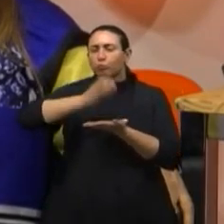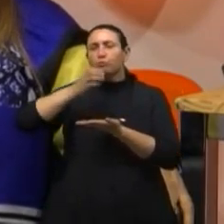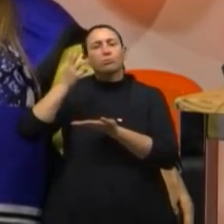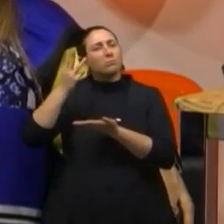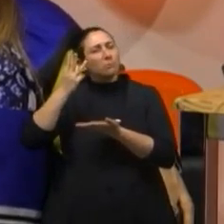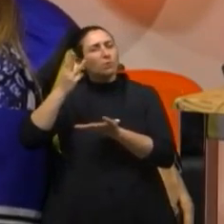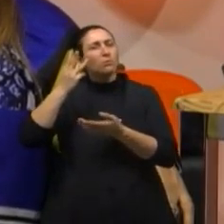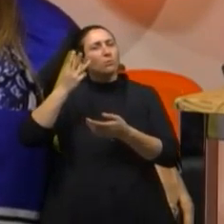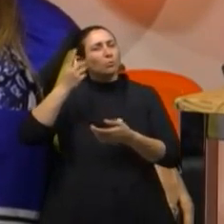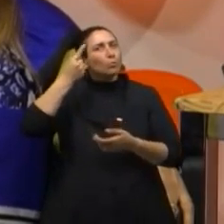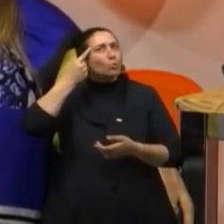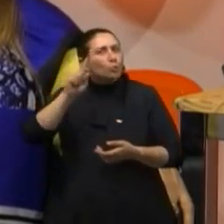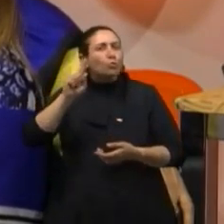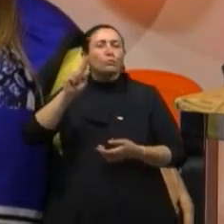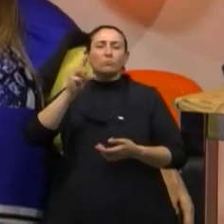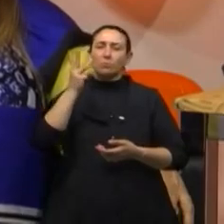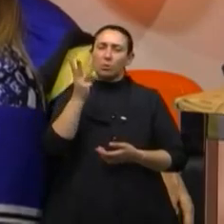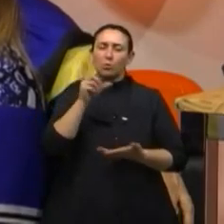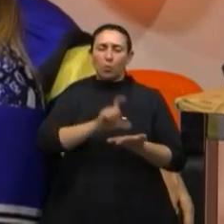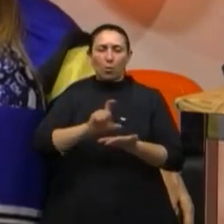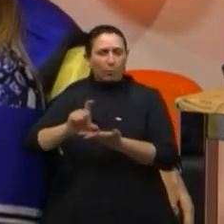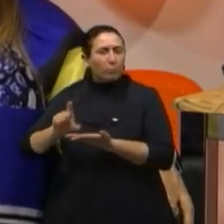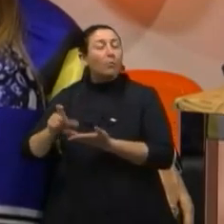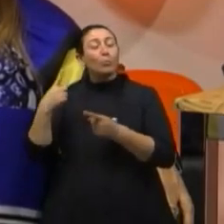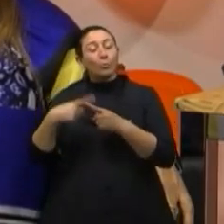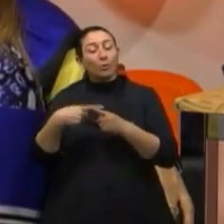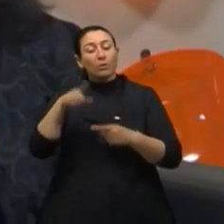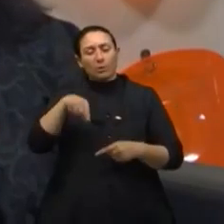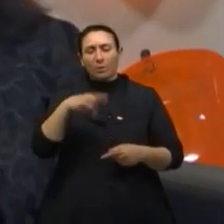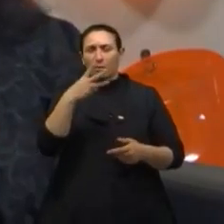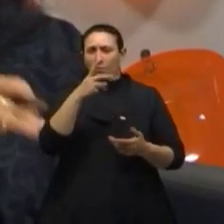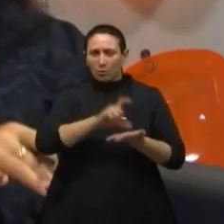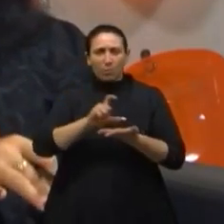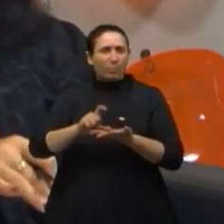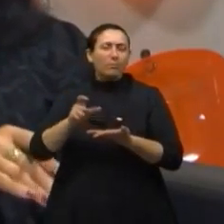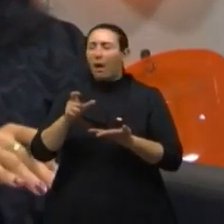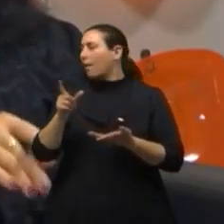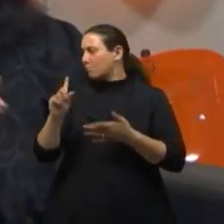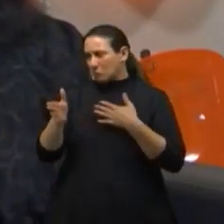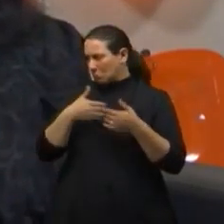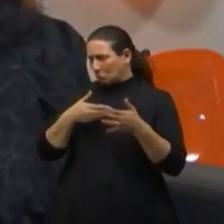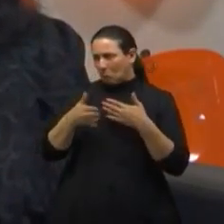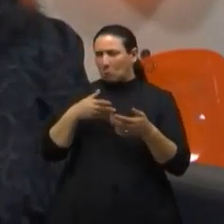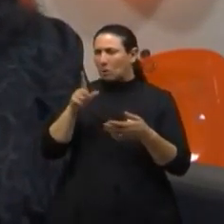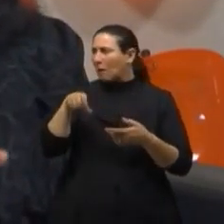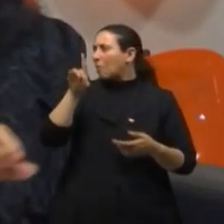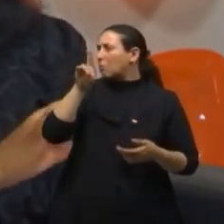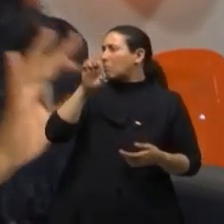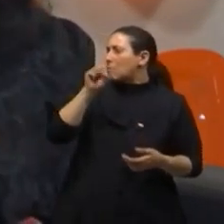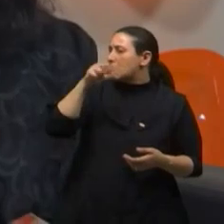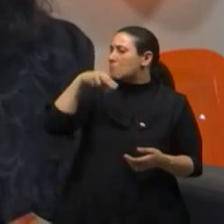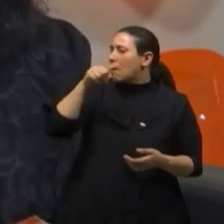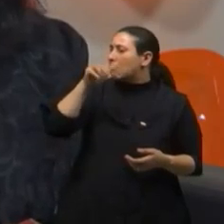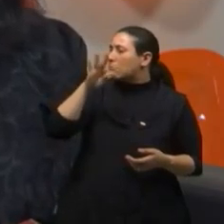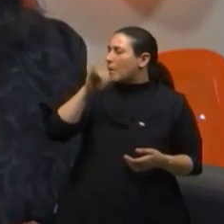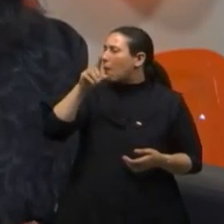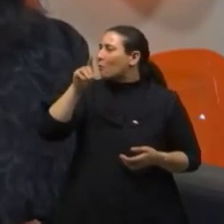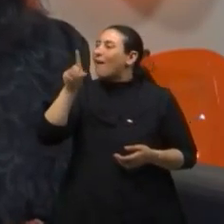precisa que são miligramas mas ele é um micronutriente importa o desnatado semidesnatado integral não